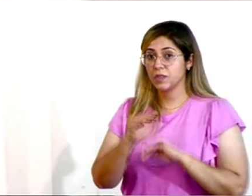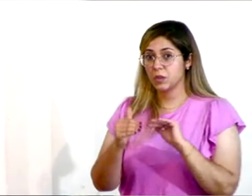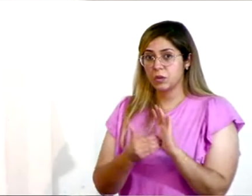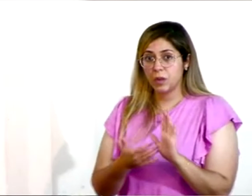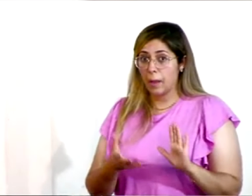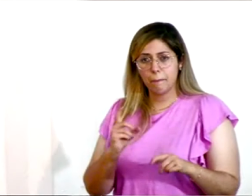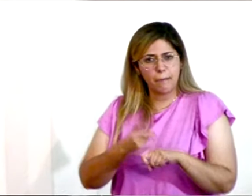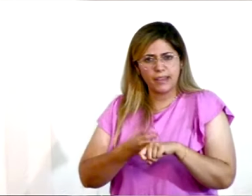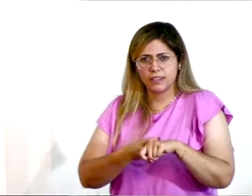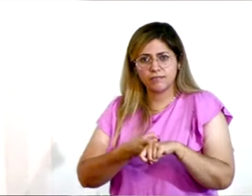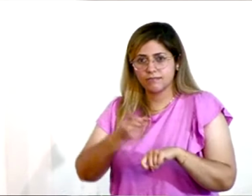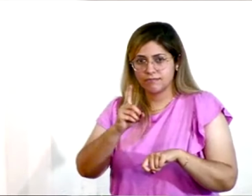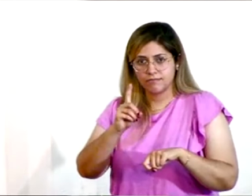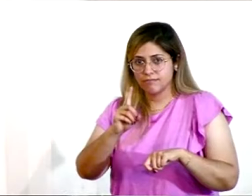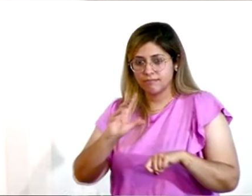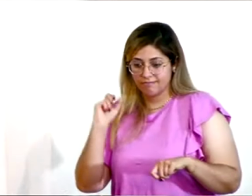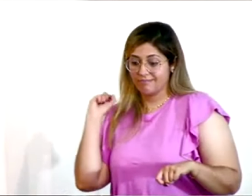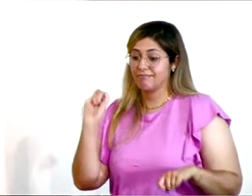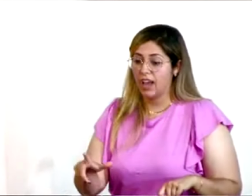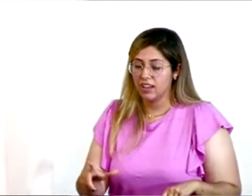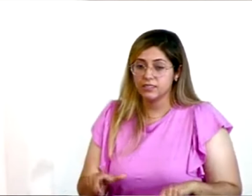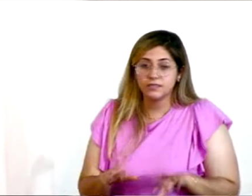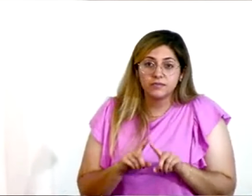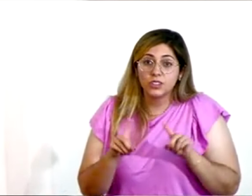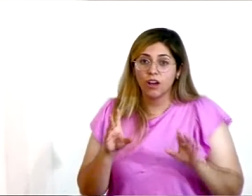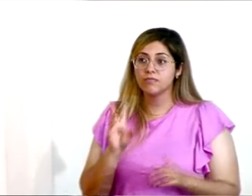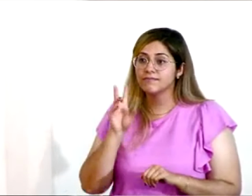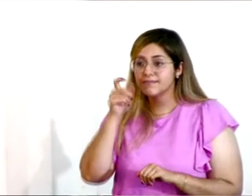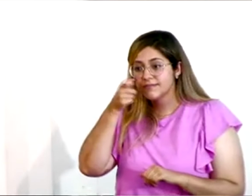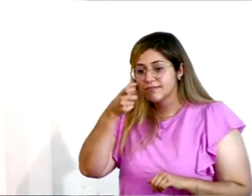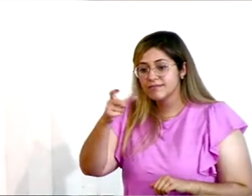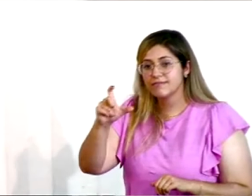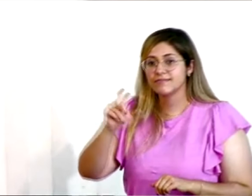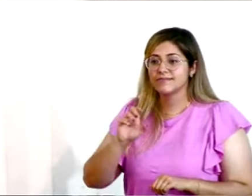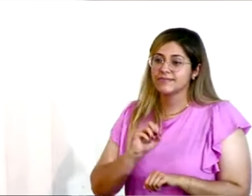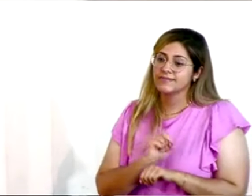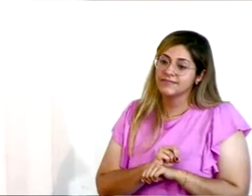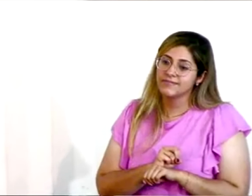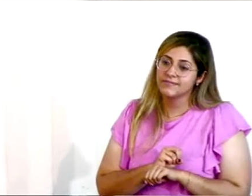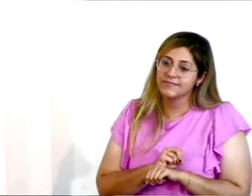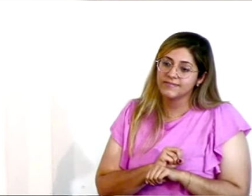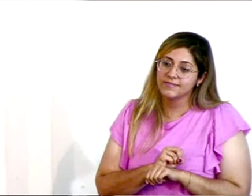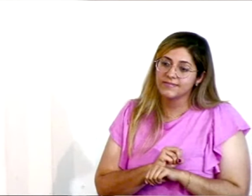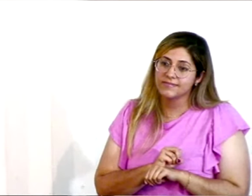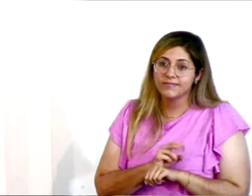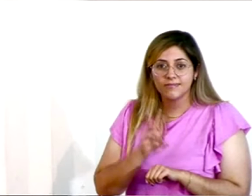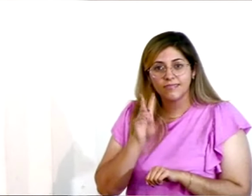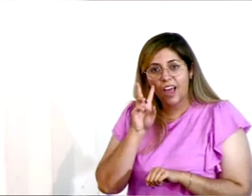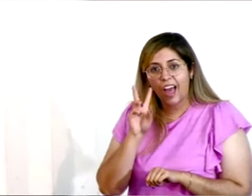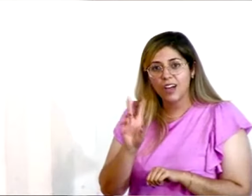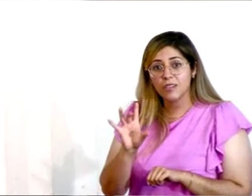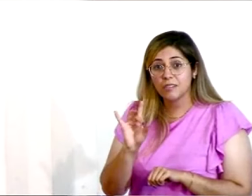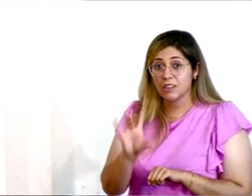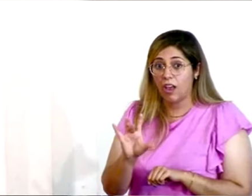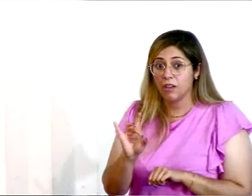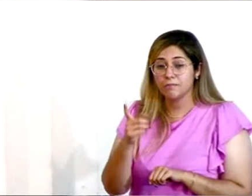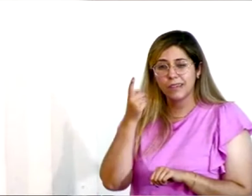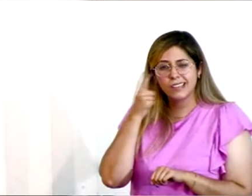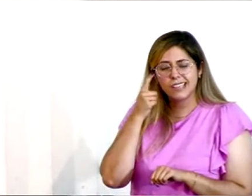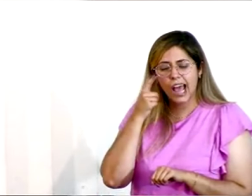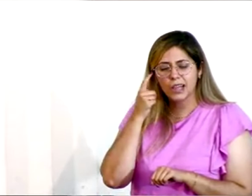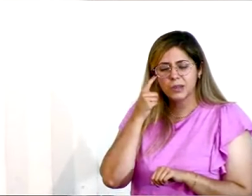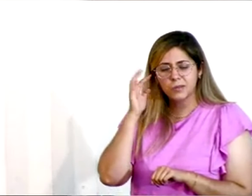pedra, talvez, mas não impede ninguém de atirar. Morra, escolheu morrer, Estevão.